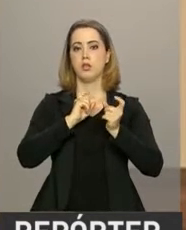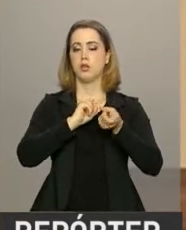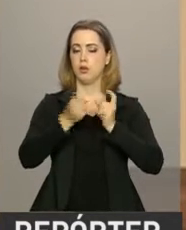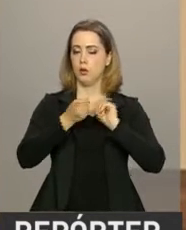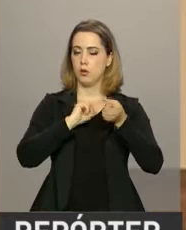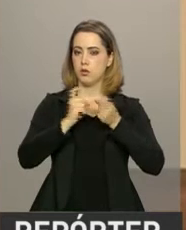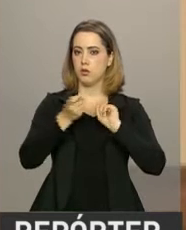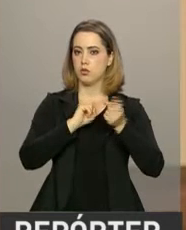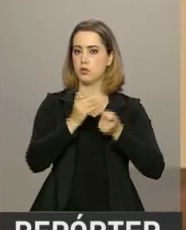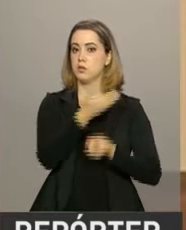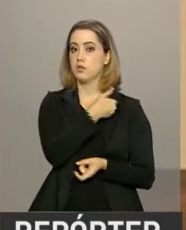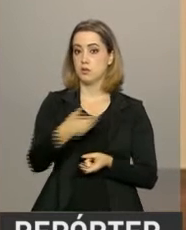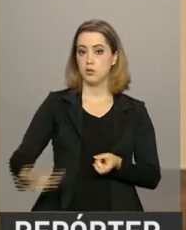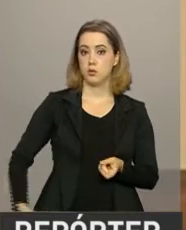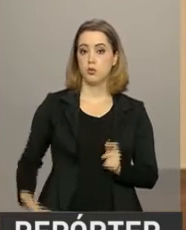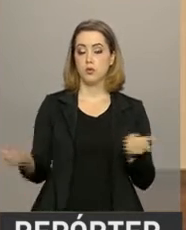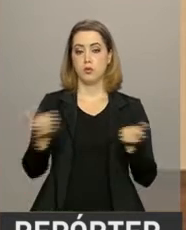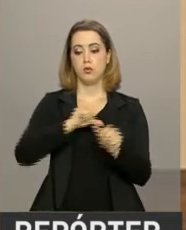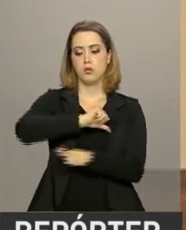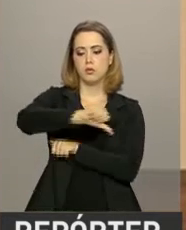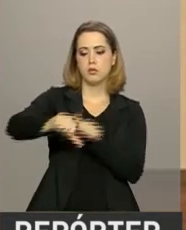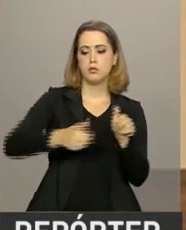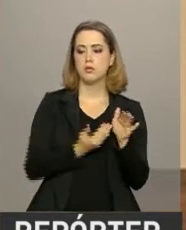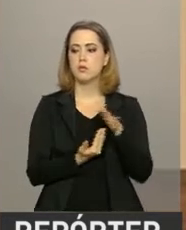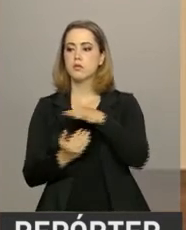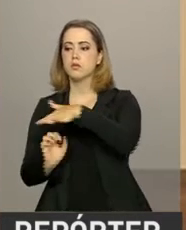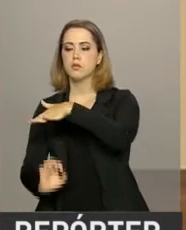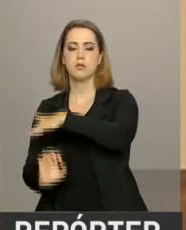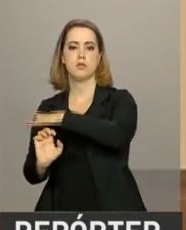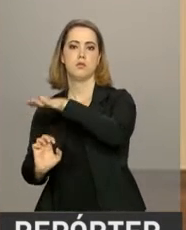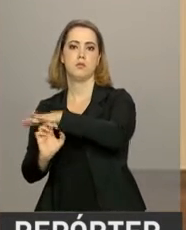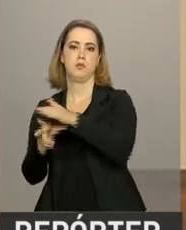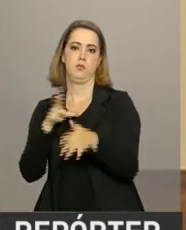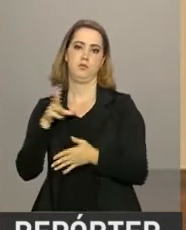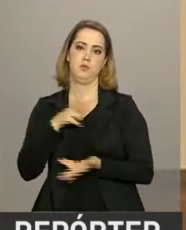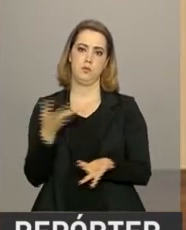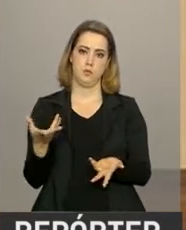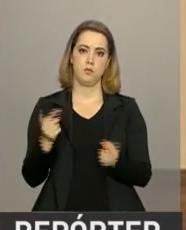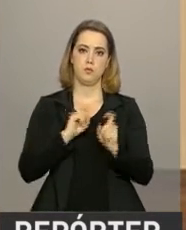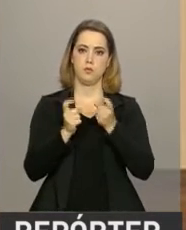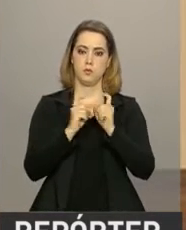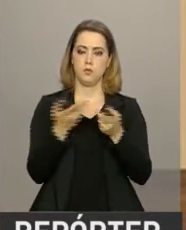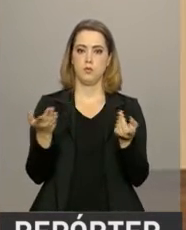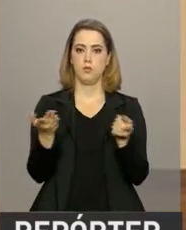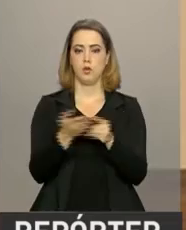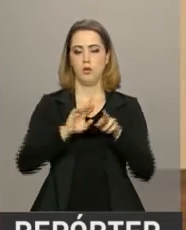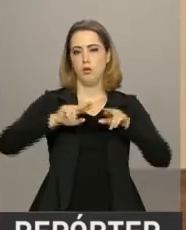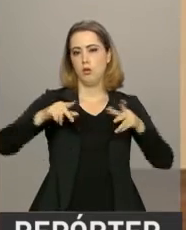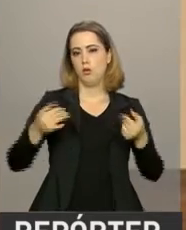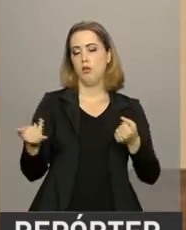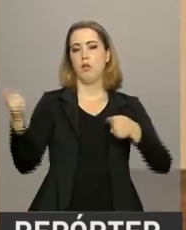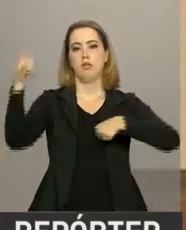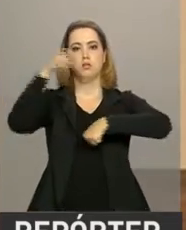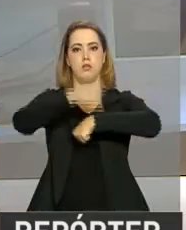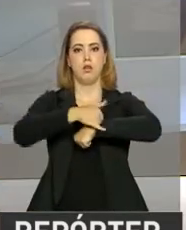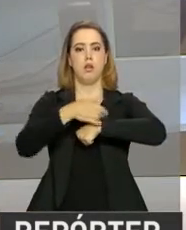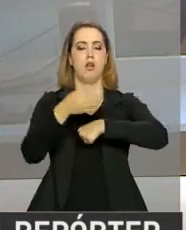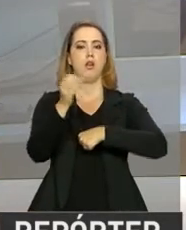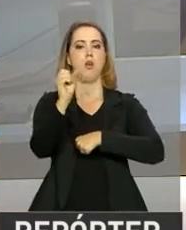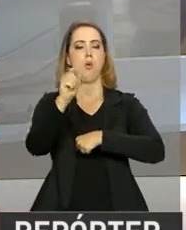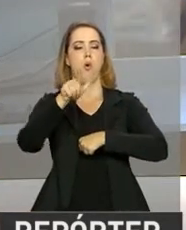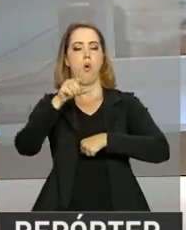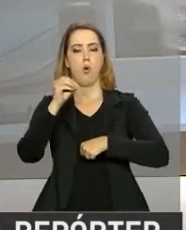de 11 a 29 mortos recorri as rodovias no setor de óleo e gás